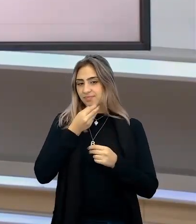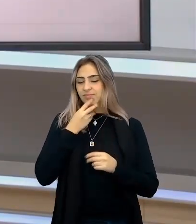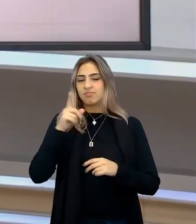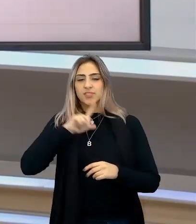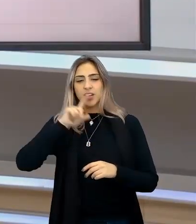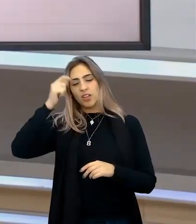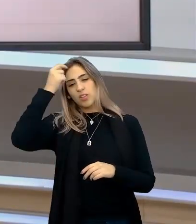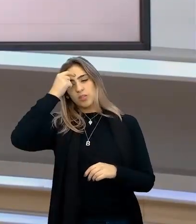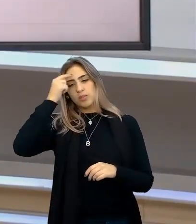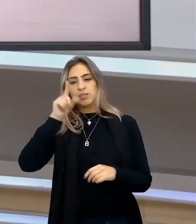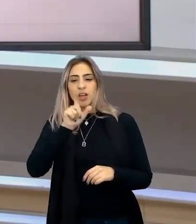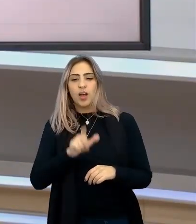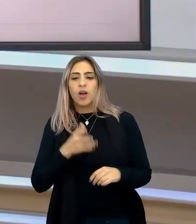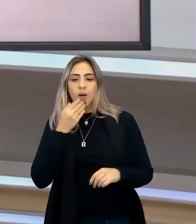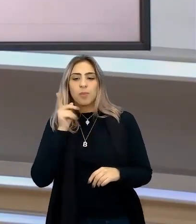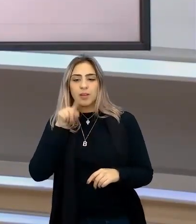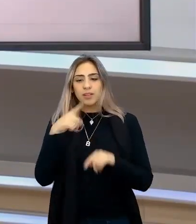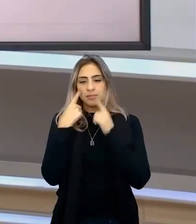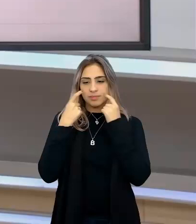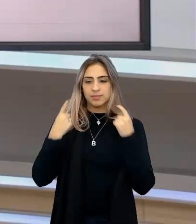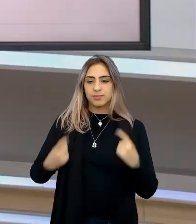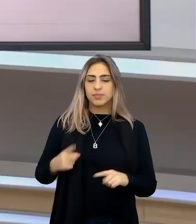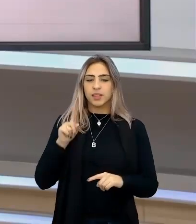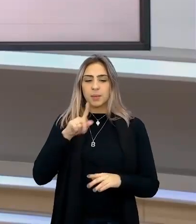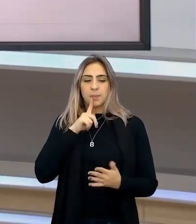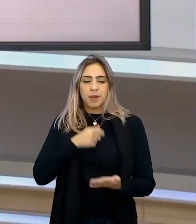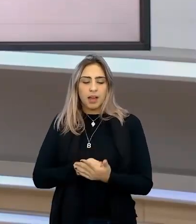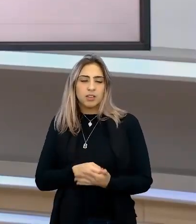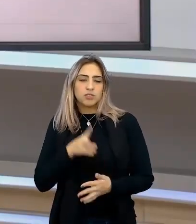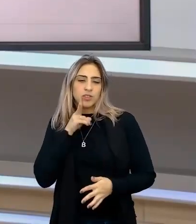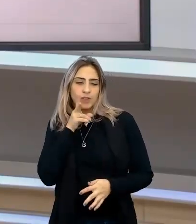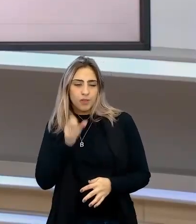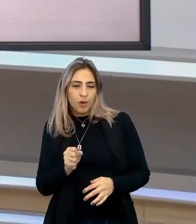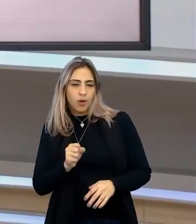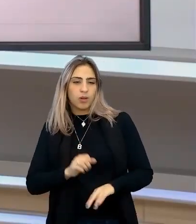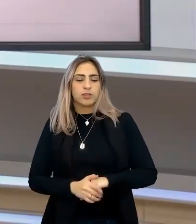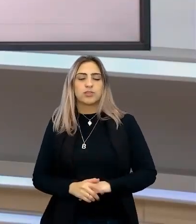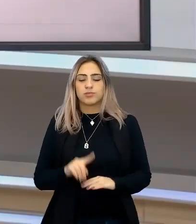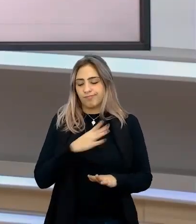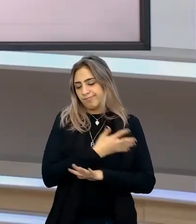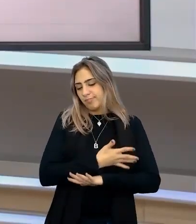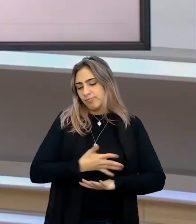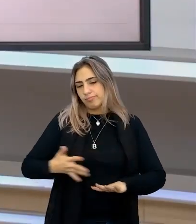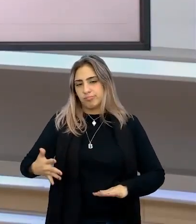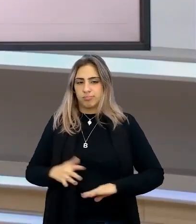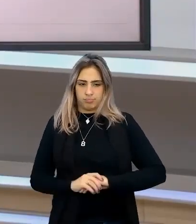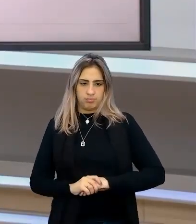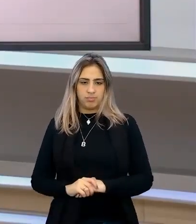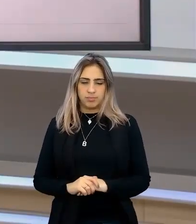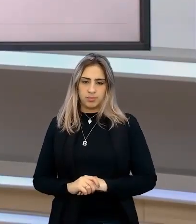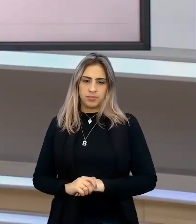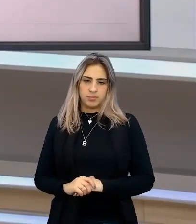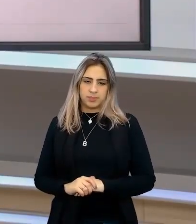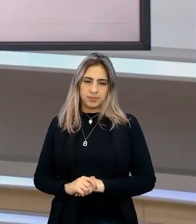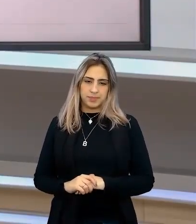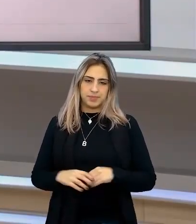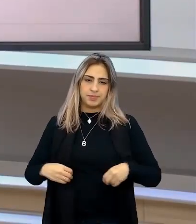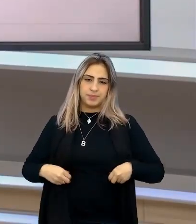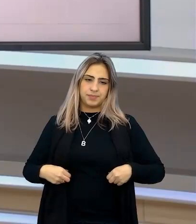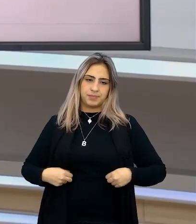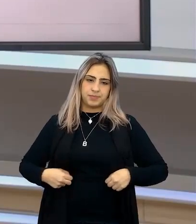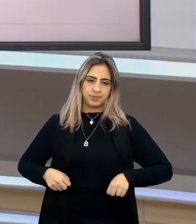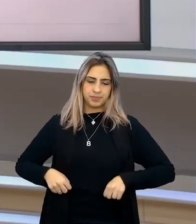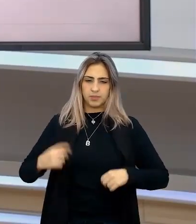noção de que ser homem é ser violento, é ser machão, é ser forte, e por aí vai. E aí, gente, quando a